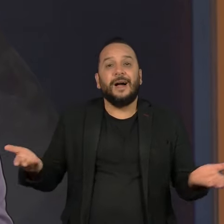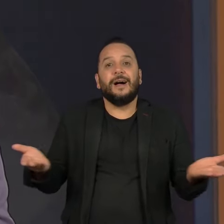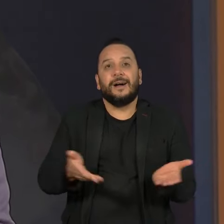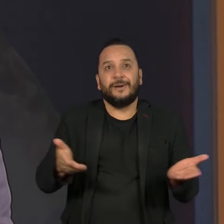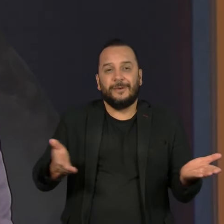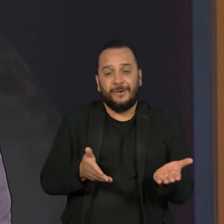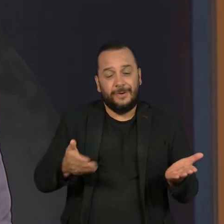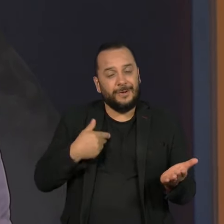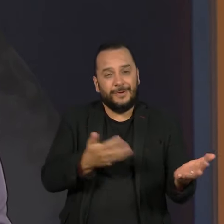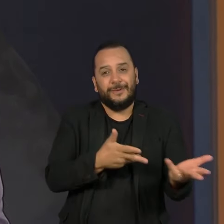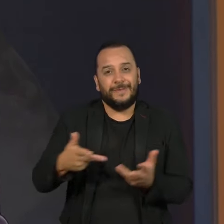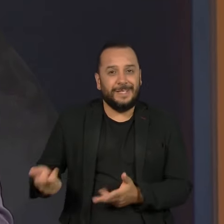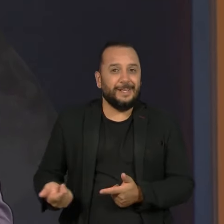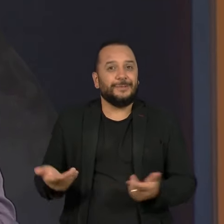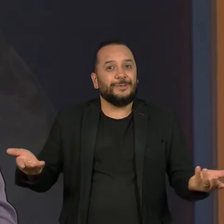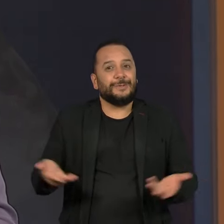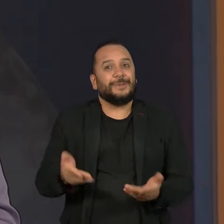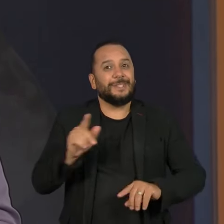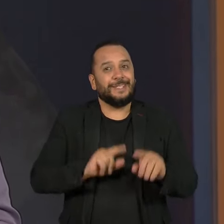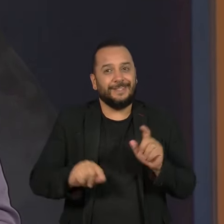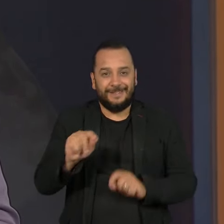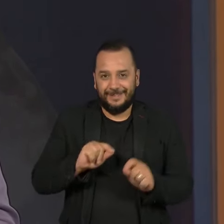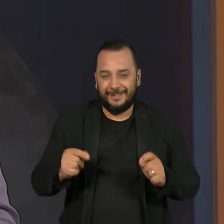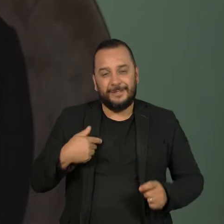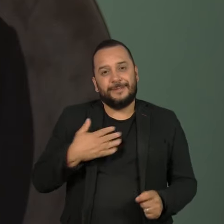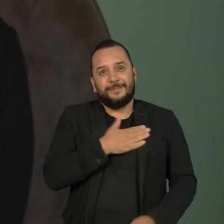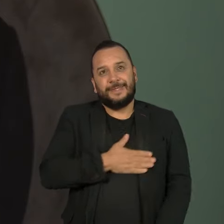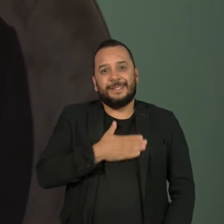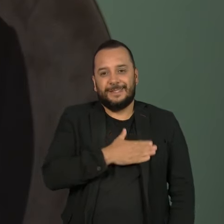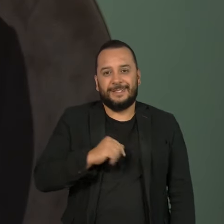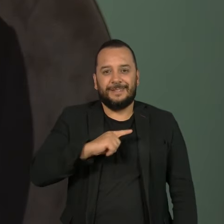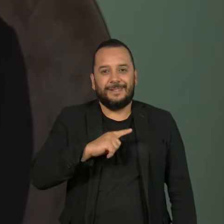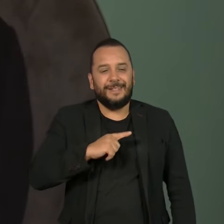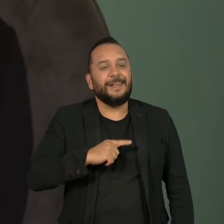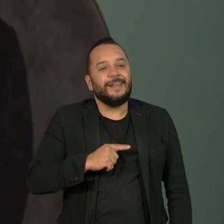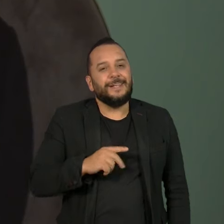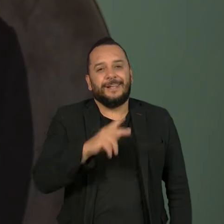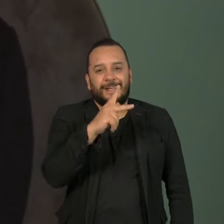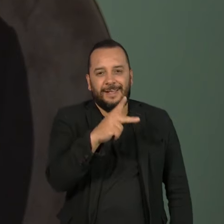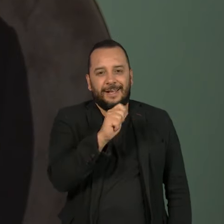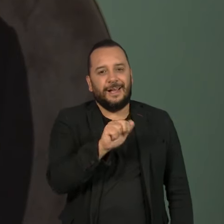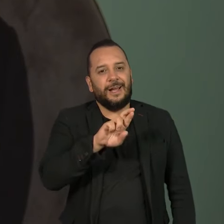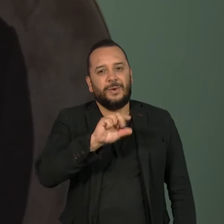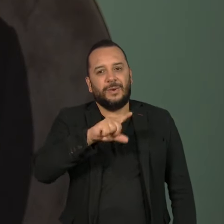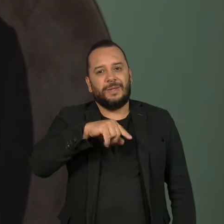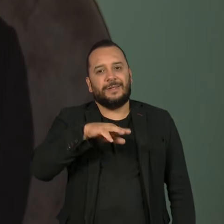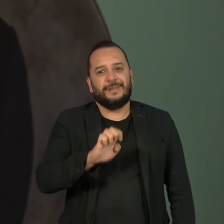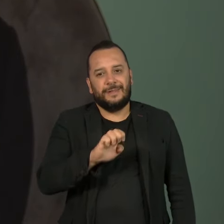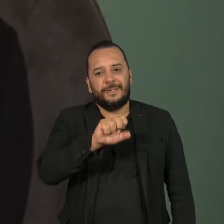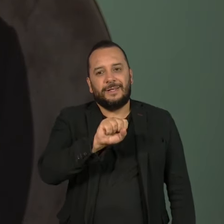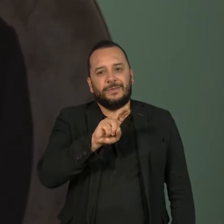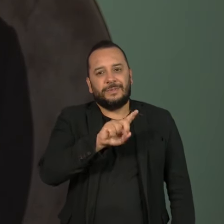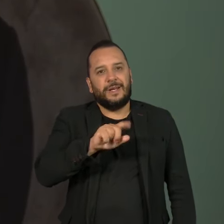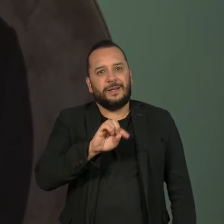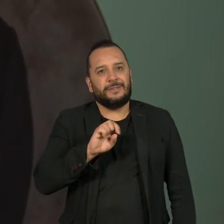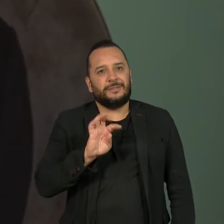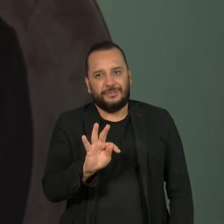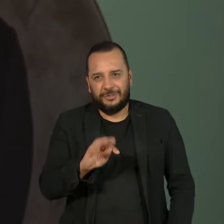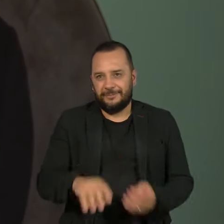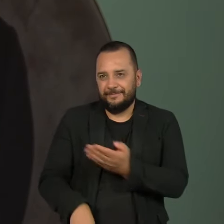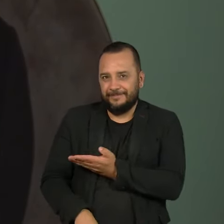meus convidados de hoje. É um prazer receber a Caroline Suzarte, que é pesquisadora e doutoranda no Instituto